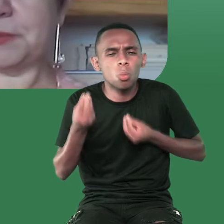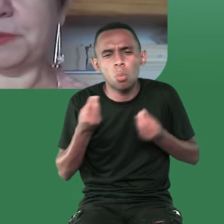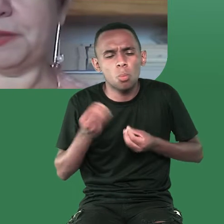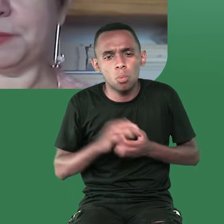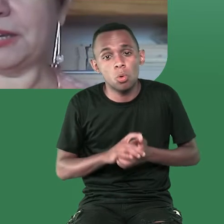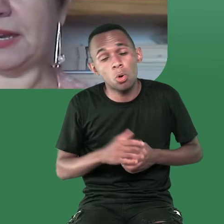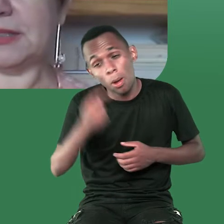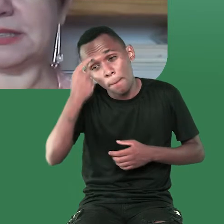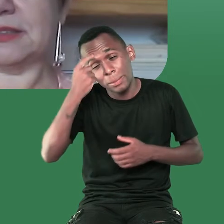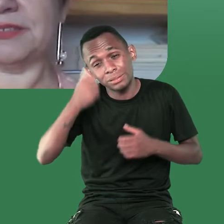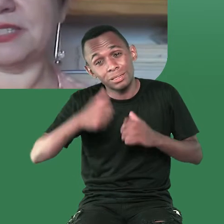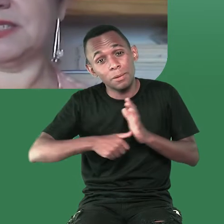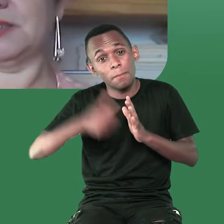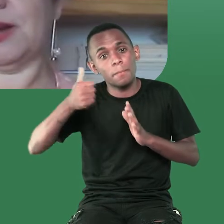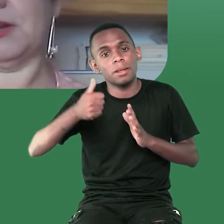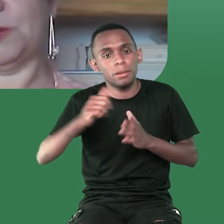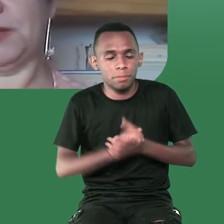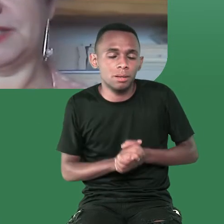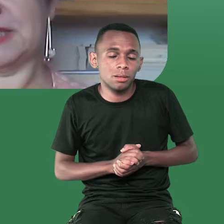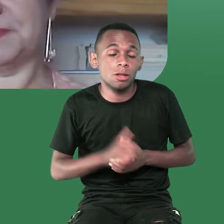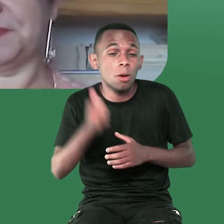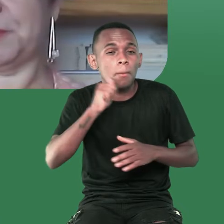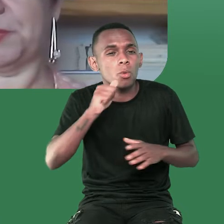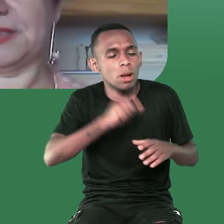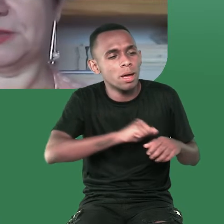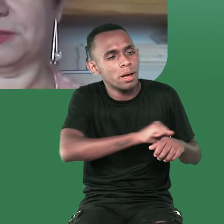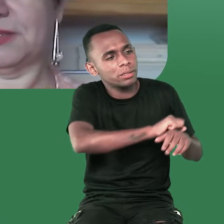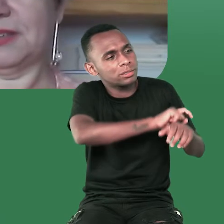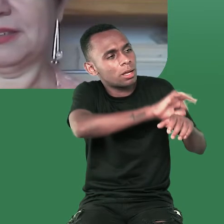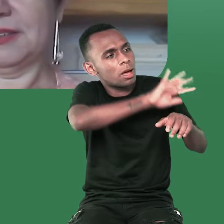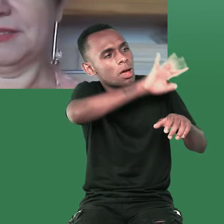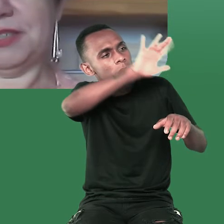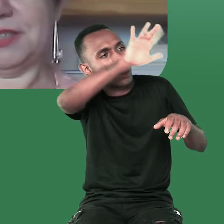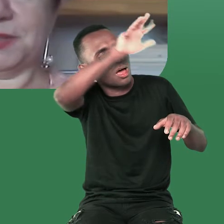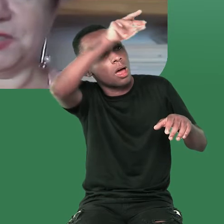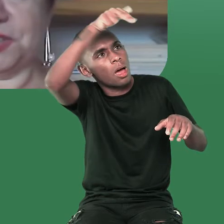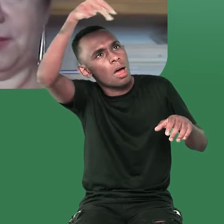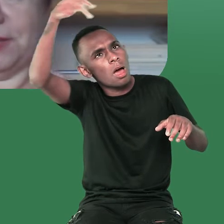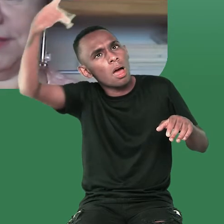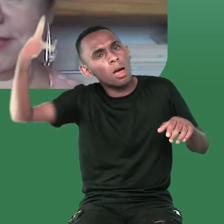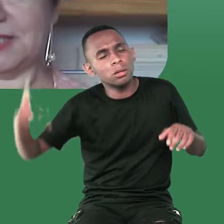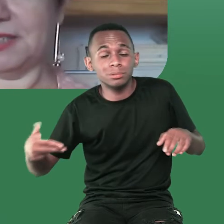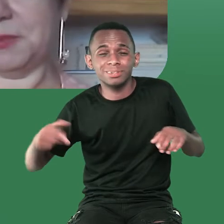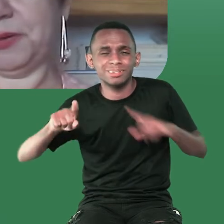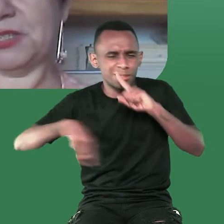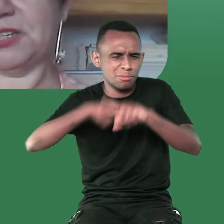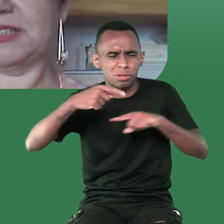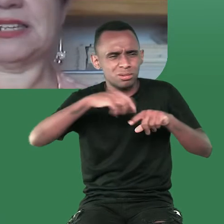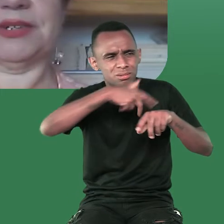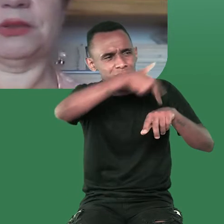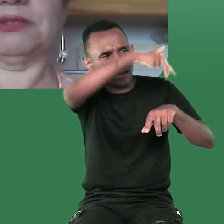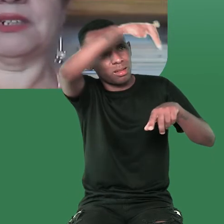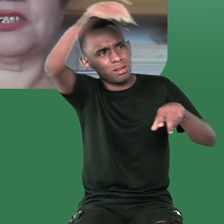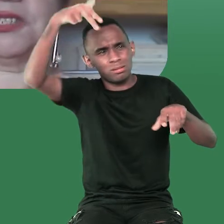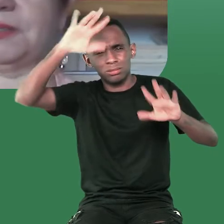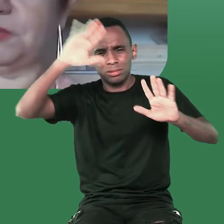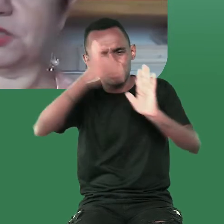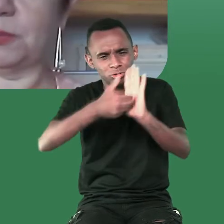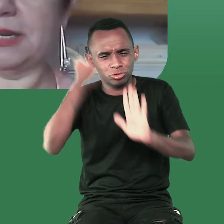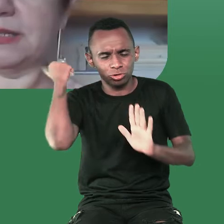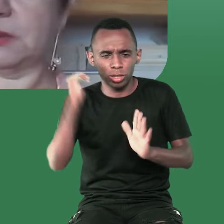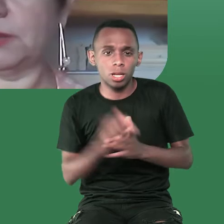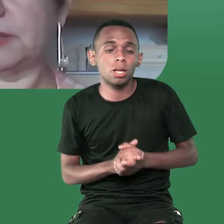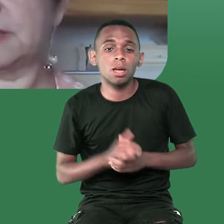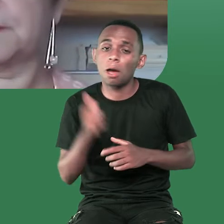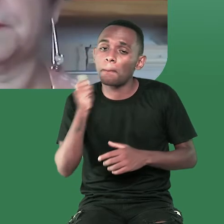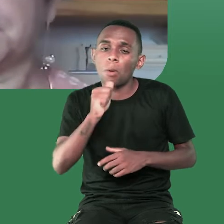eu tinha pensado primeiro em Mulheres na Travessia do Arco-Íris. Depois eu, felizmente, tirei o Travessia aí, porque eu achei que ele estava redundante, e aí ficou